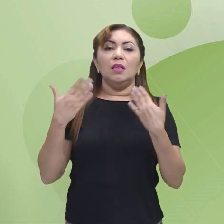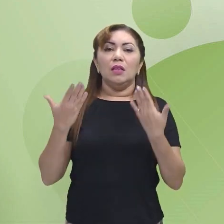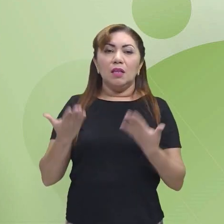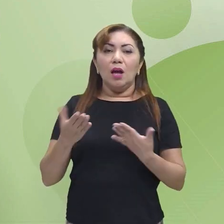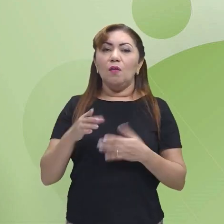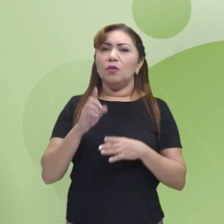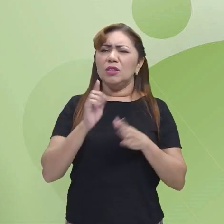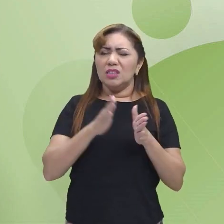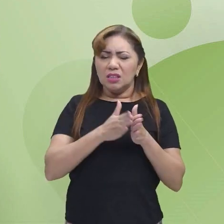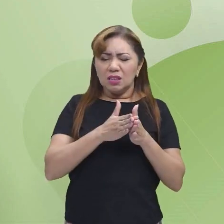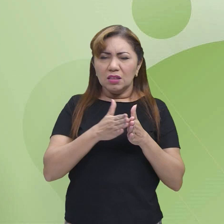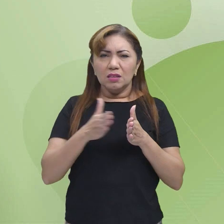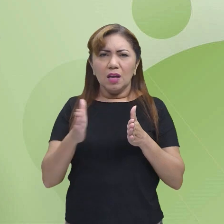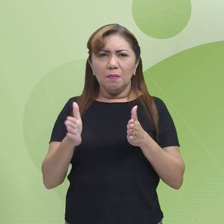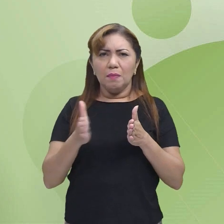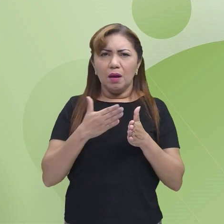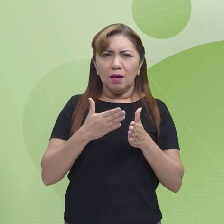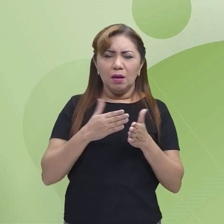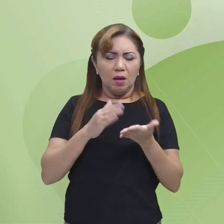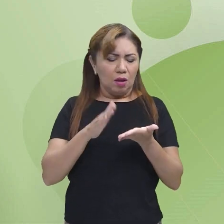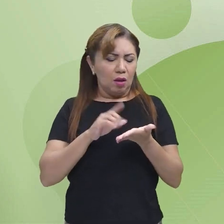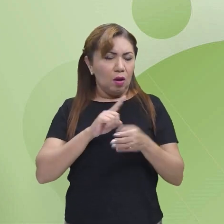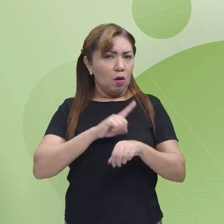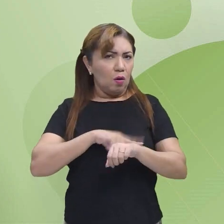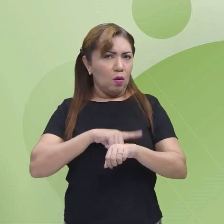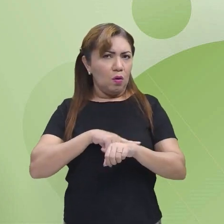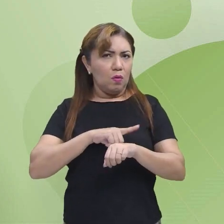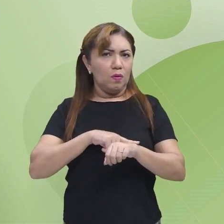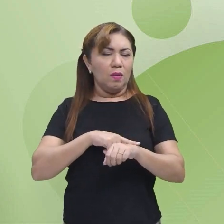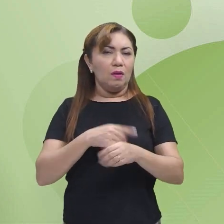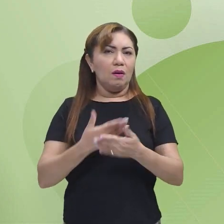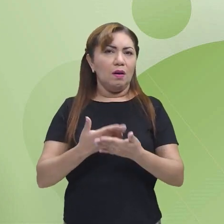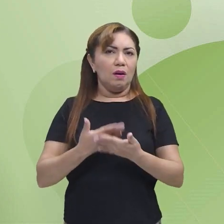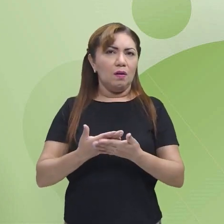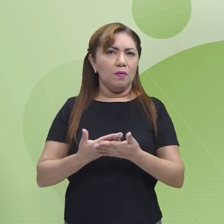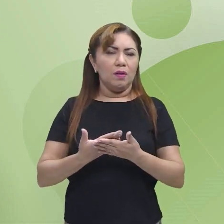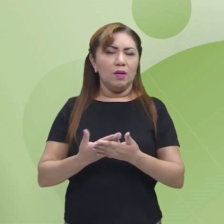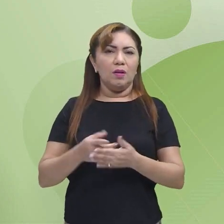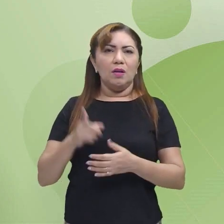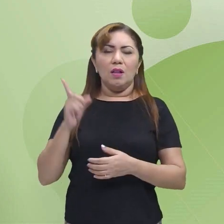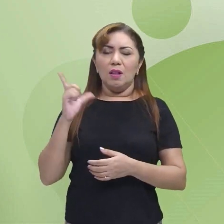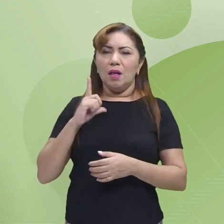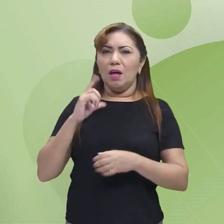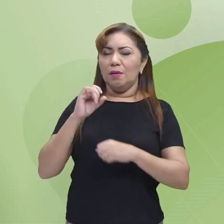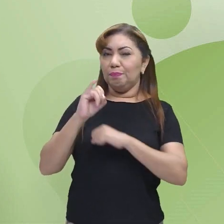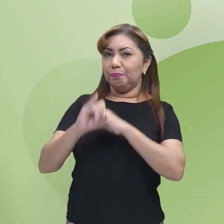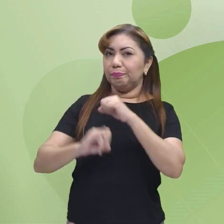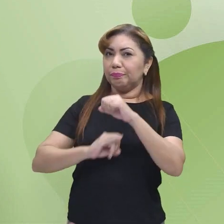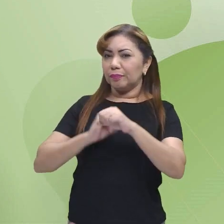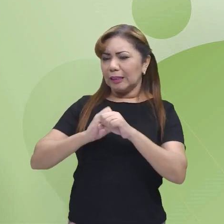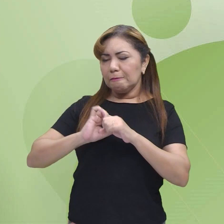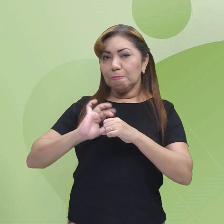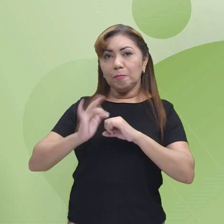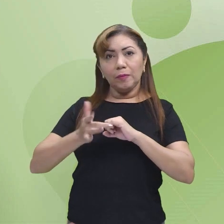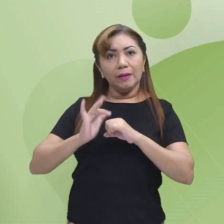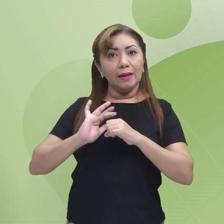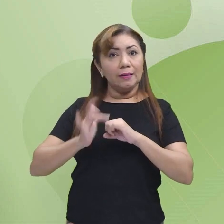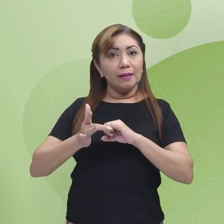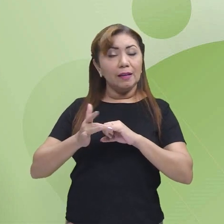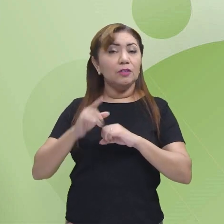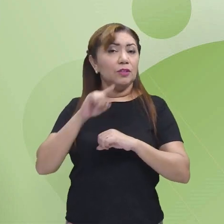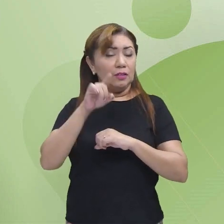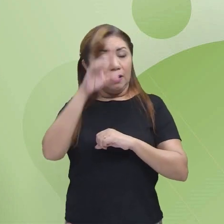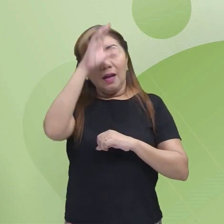você também tem acesso aos horários das aulas, através das plataformas e das redes sociais do Aula em Casa. Você pode pesquisar que você vai